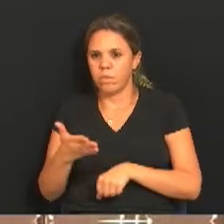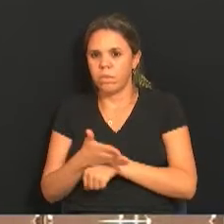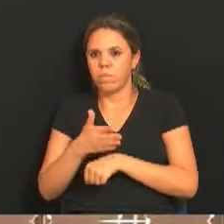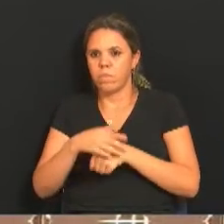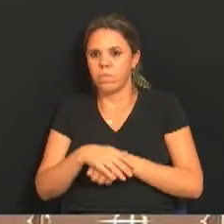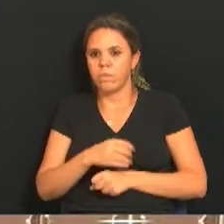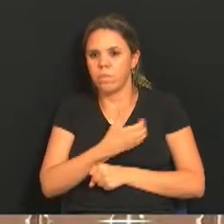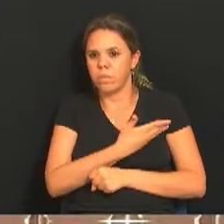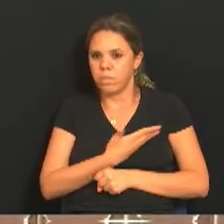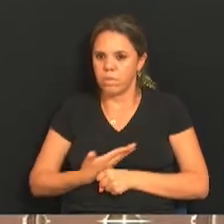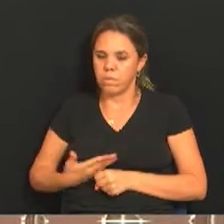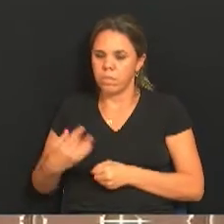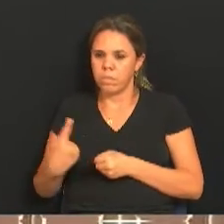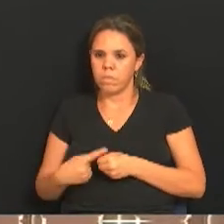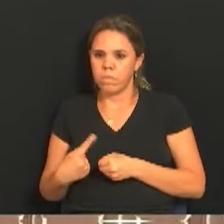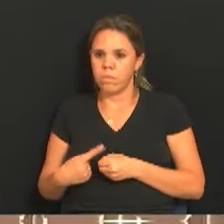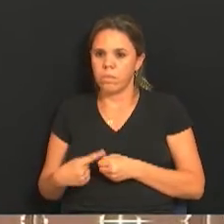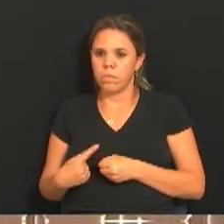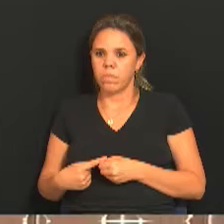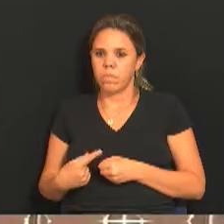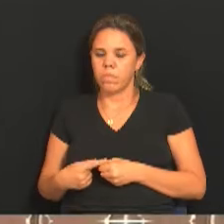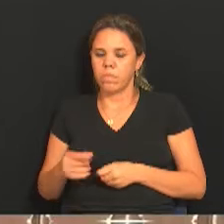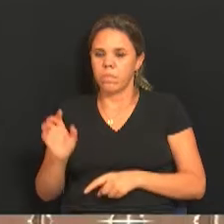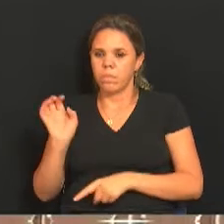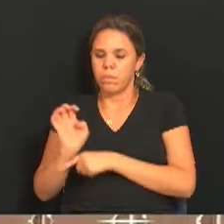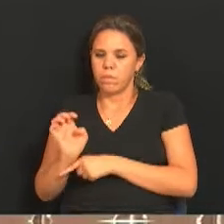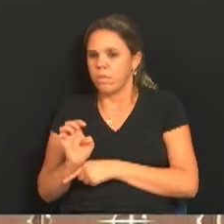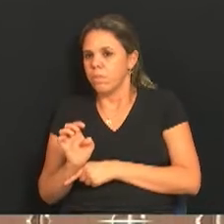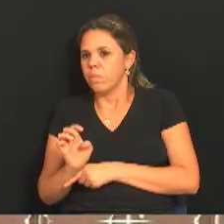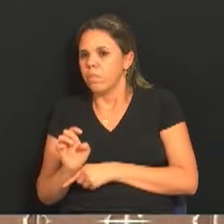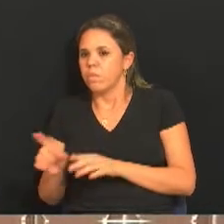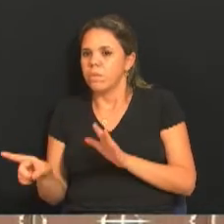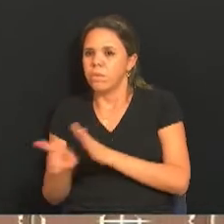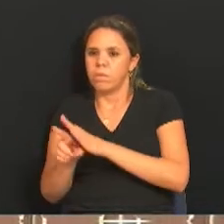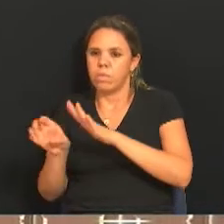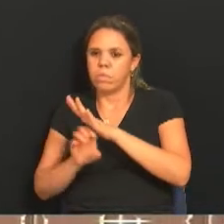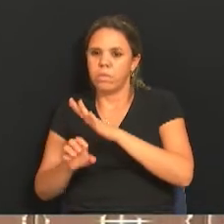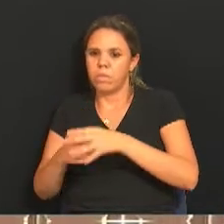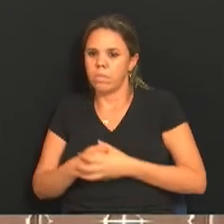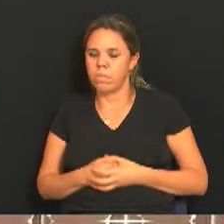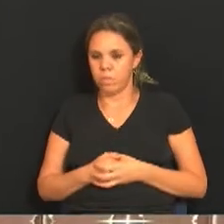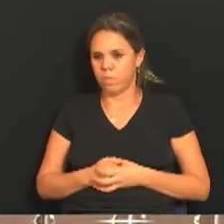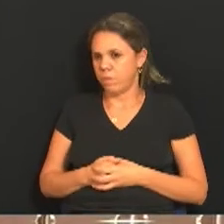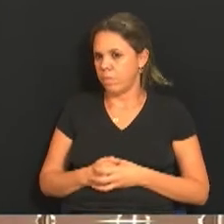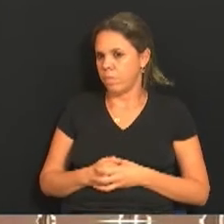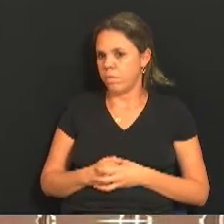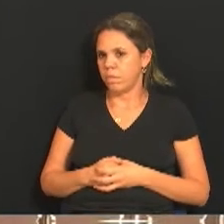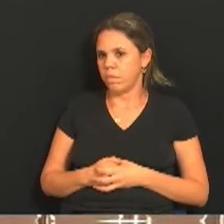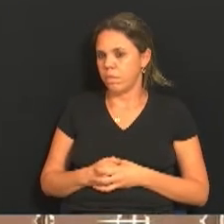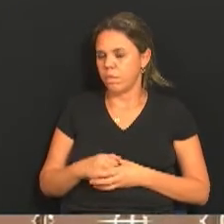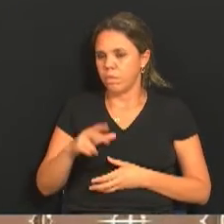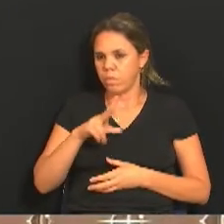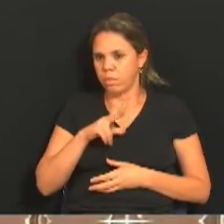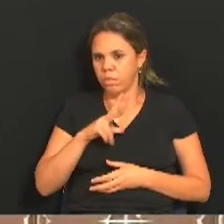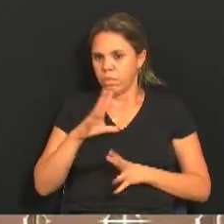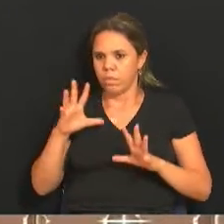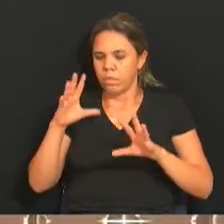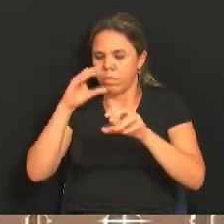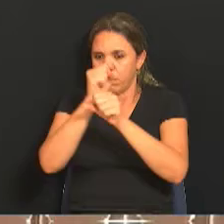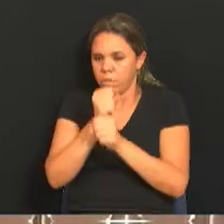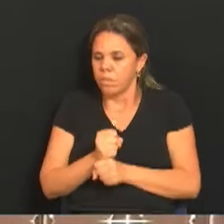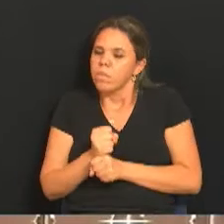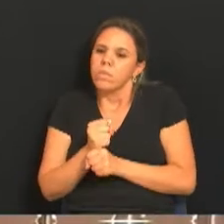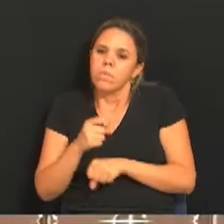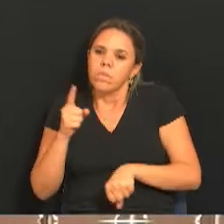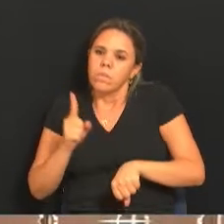público municipal, estadual, o empresariado, a iniciativa privada, todo mundo acho que vai ter em algum momento, e